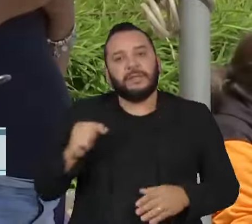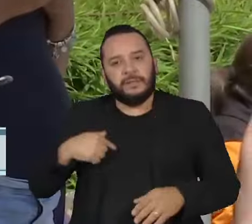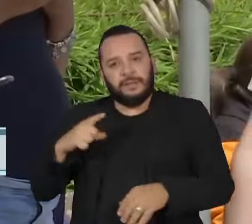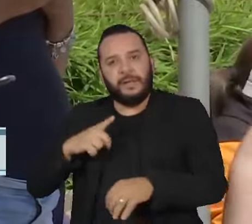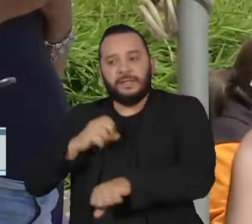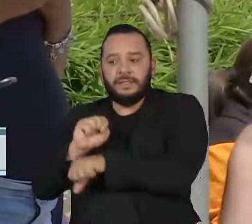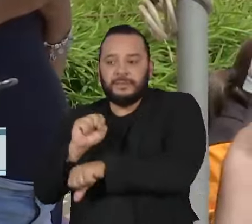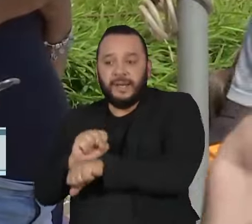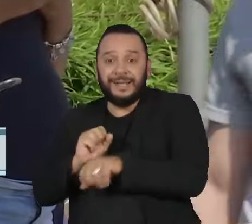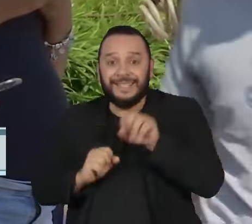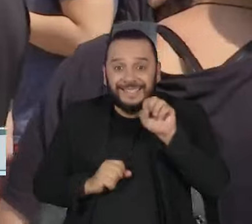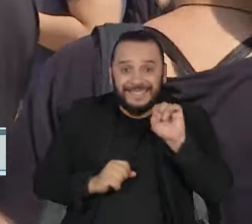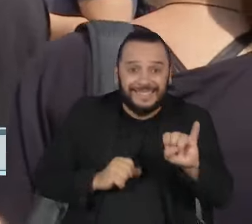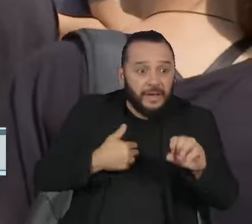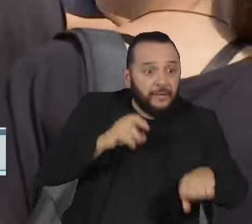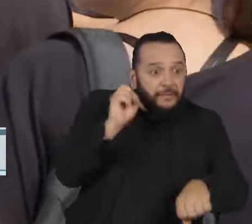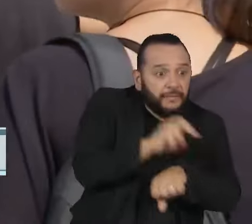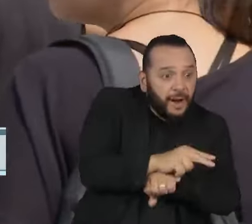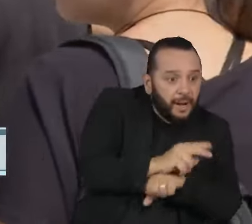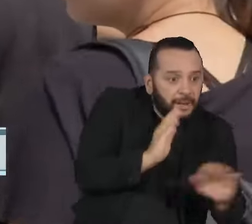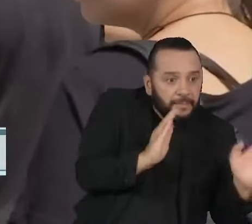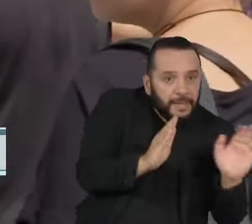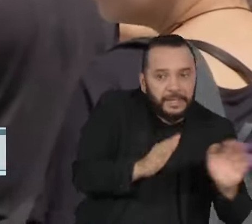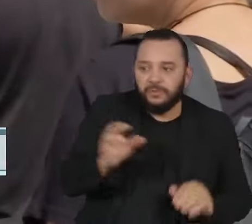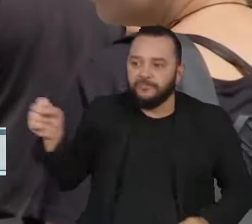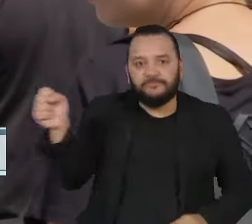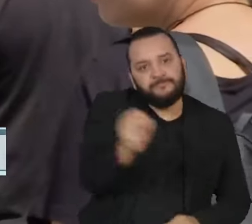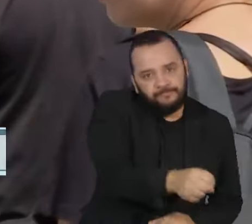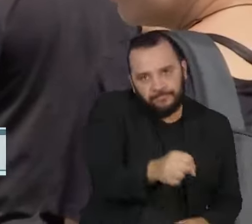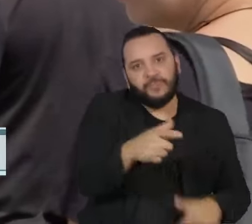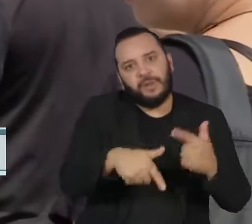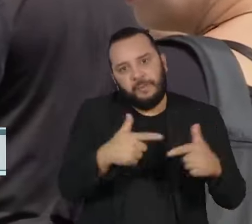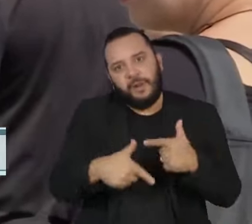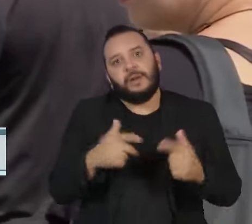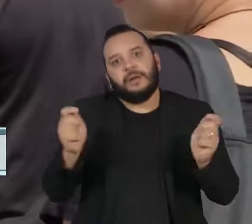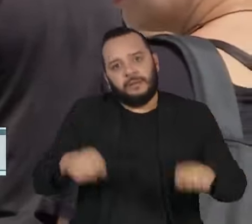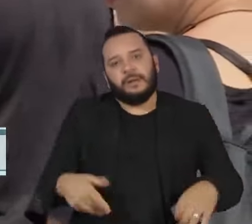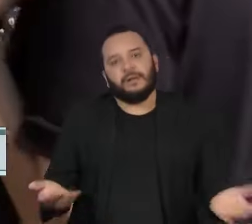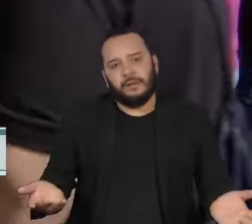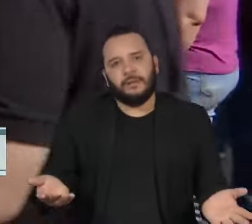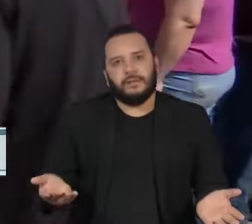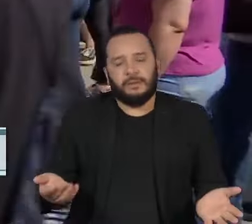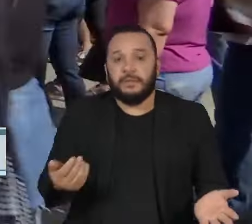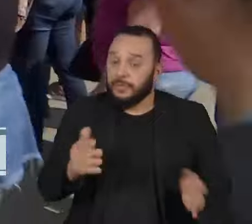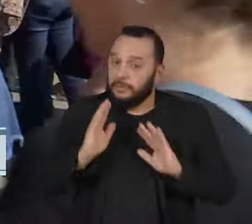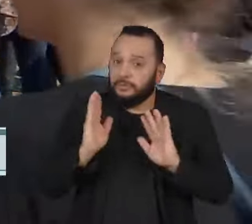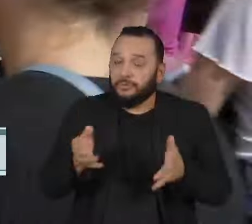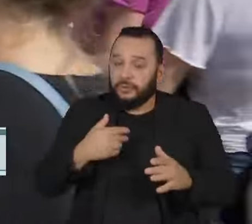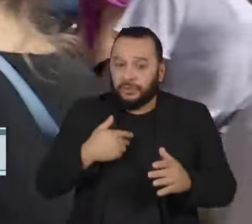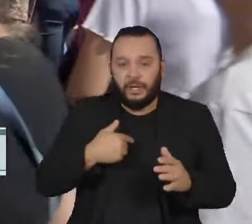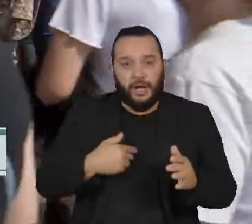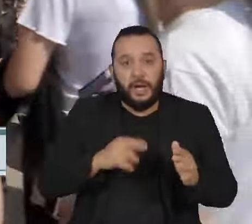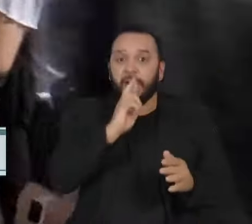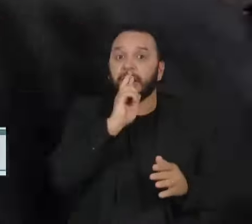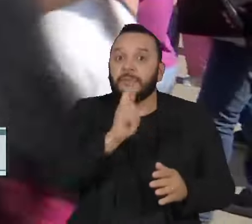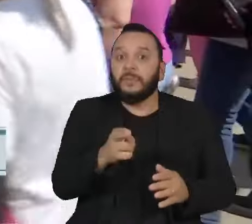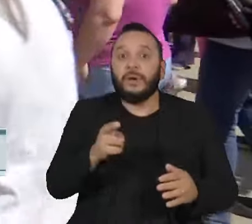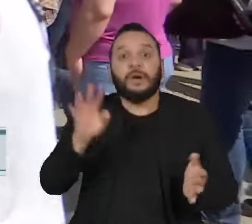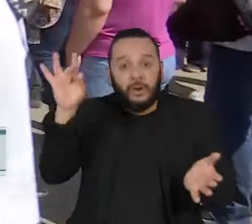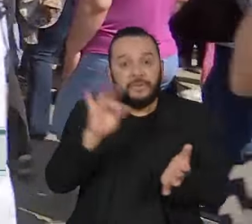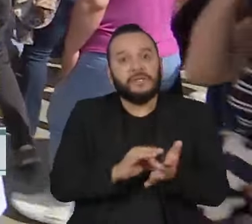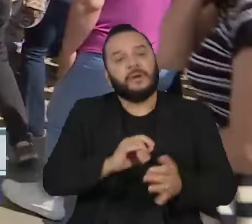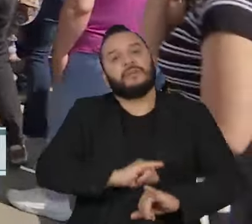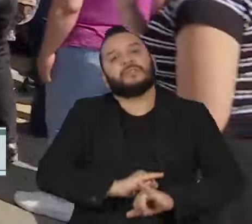ser convocados para vagas temporárias caso surjam. O gabarito oficial deve ser divulgado amanhã no